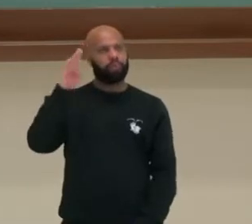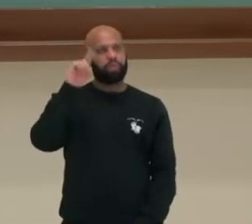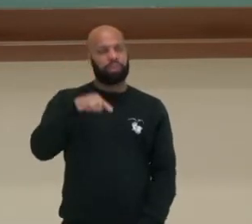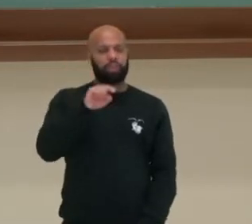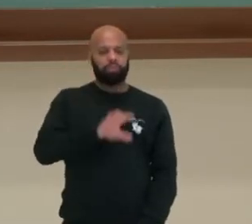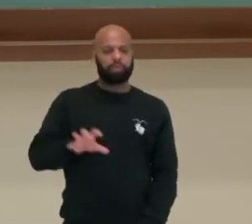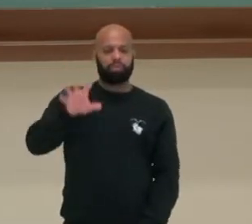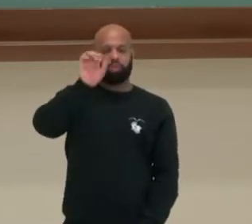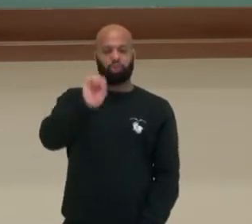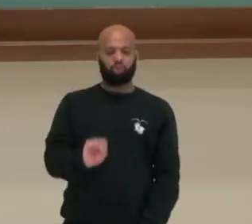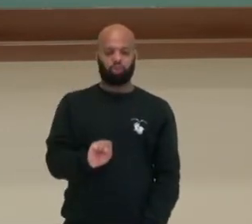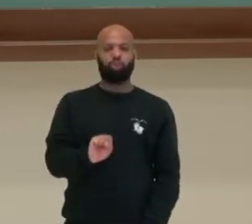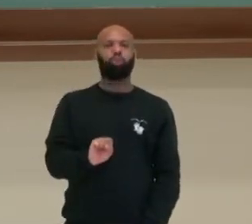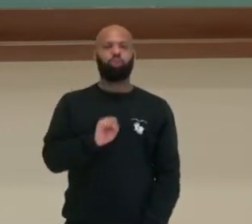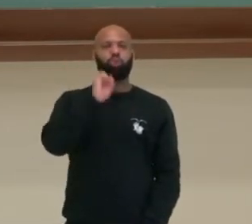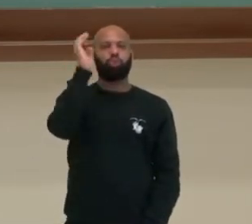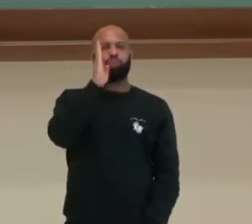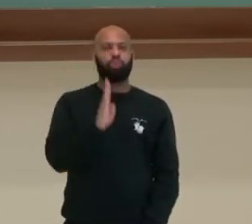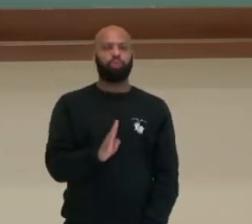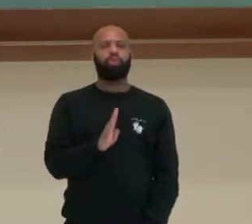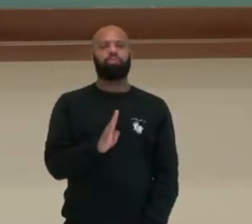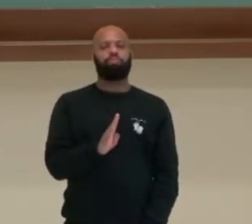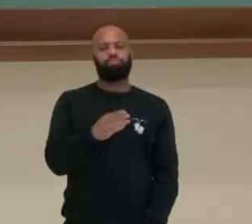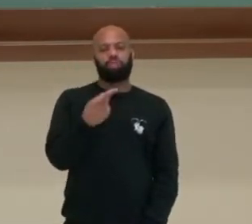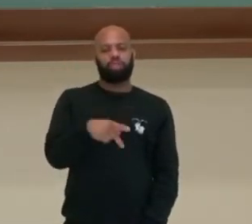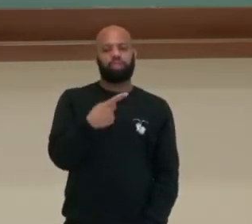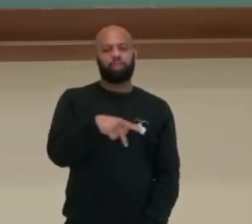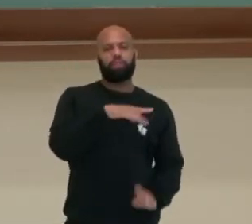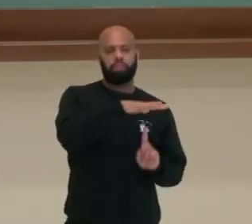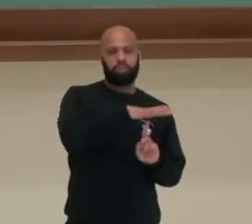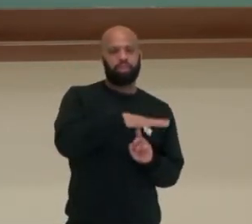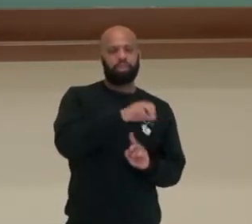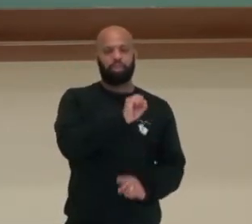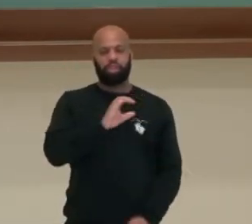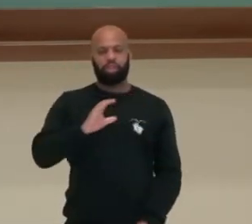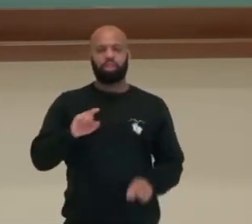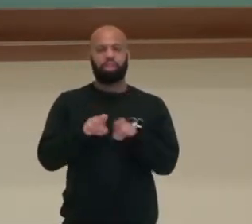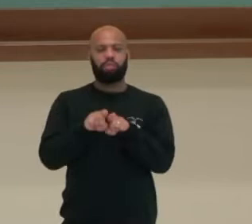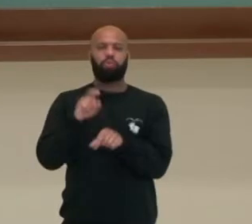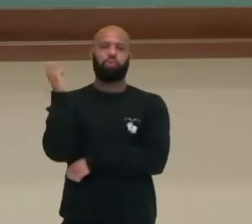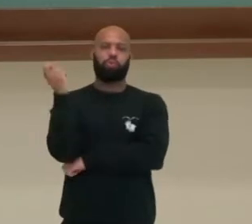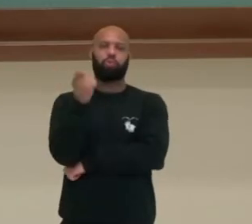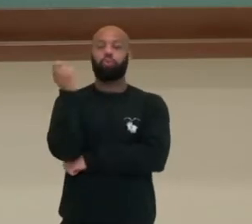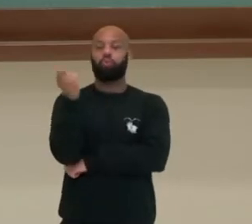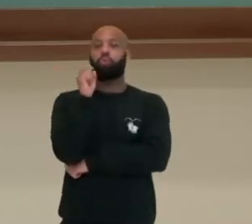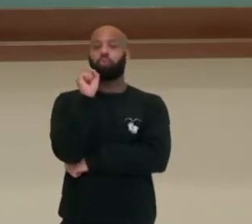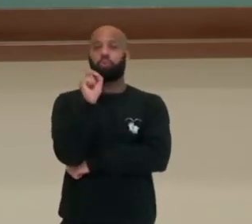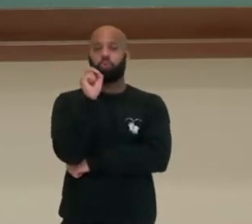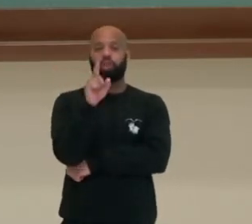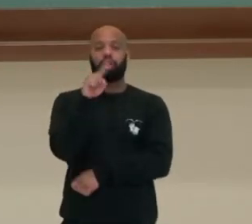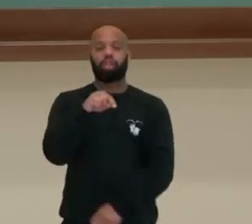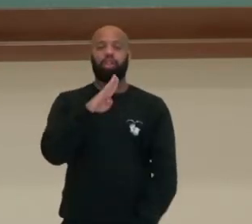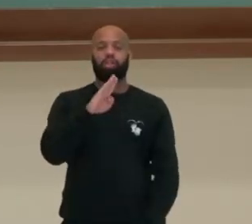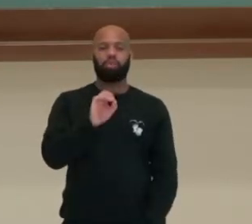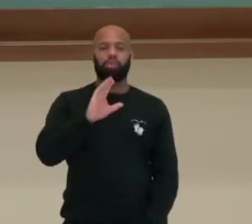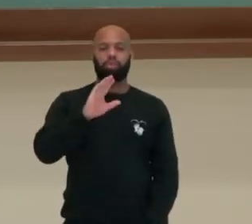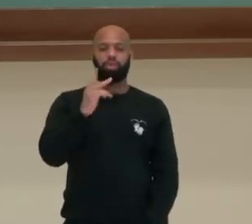região sul do Brasil, nos estados do Paraná, Santa Catarina e no Rio Grande do Sul, que é a